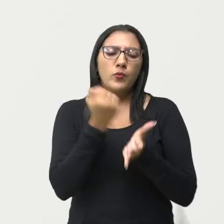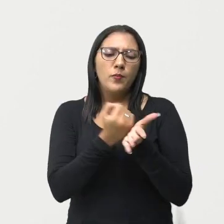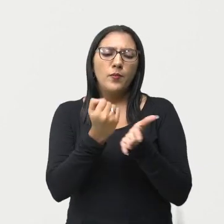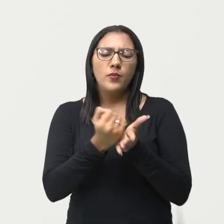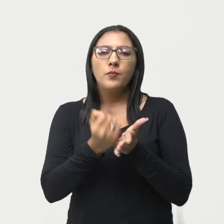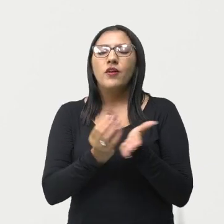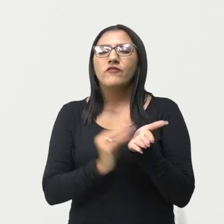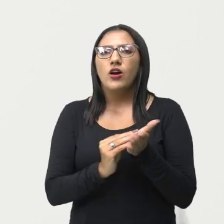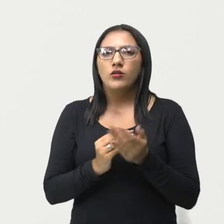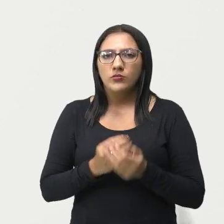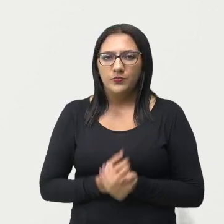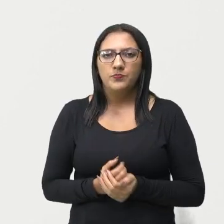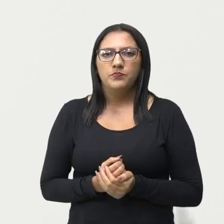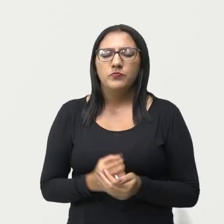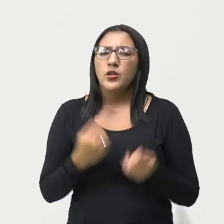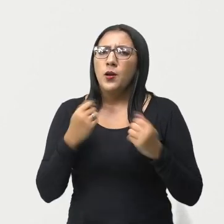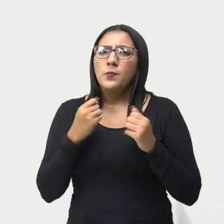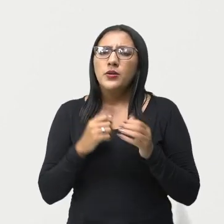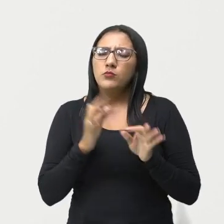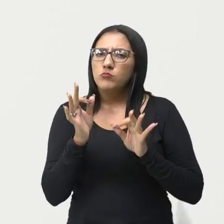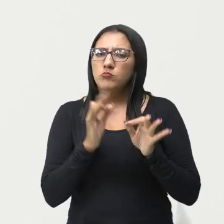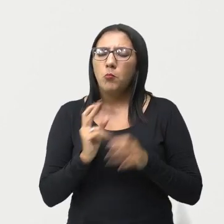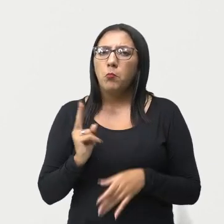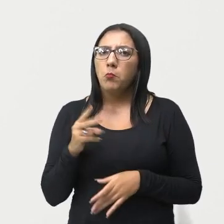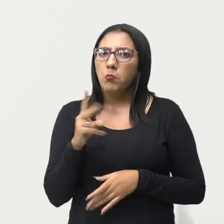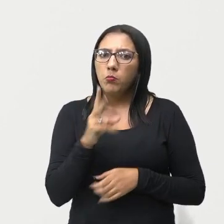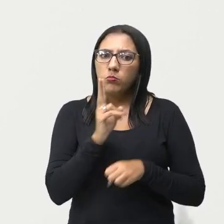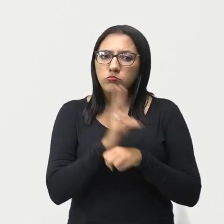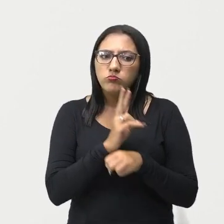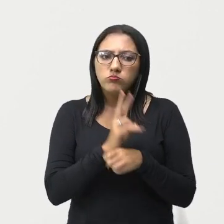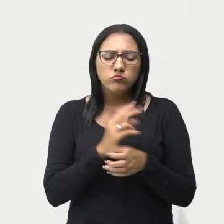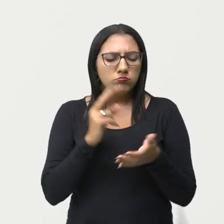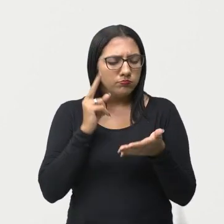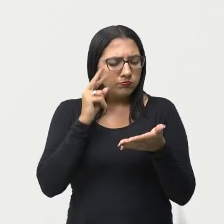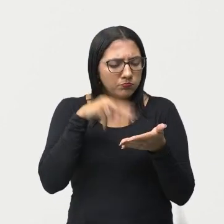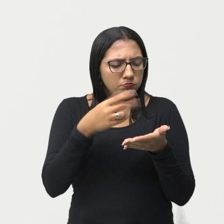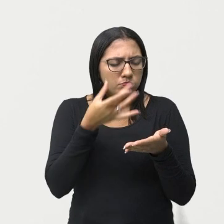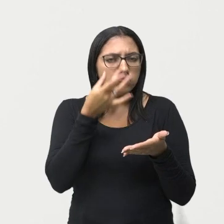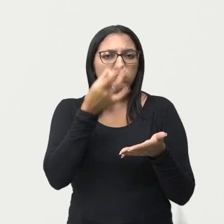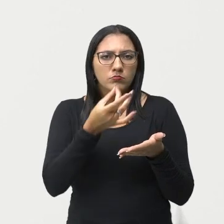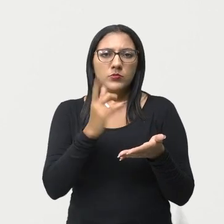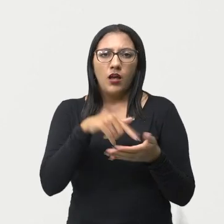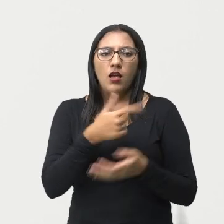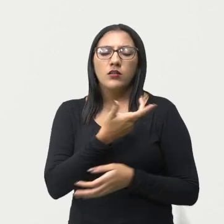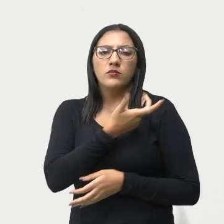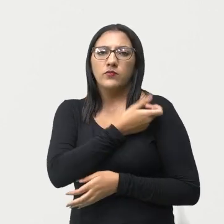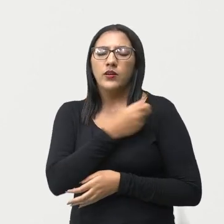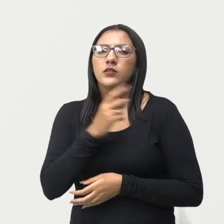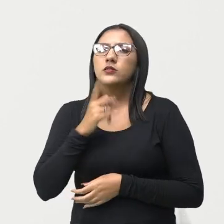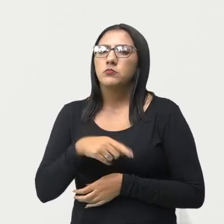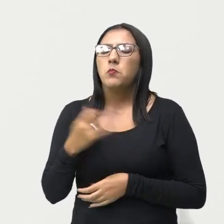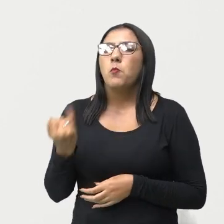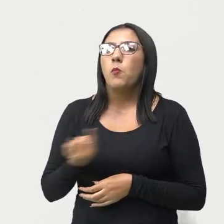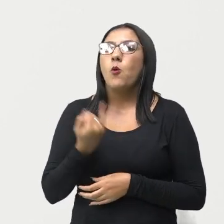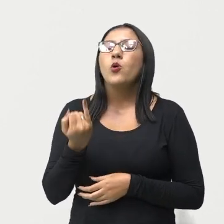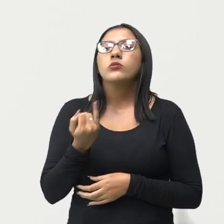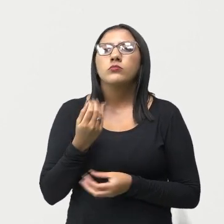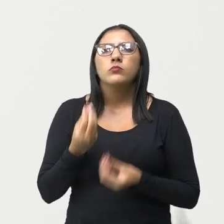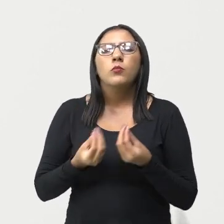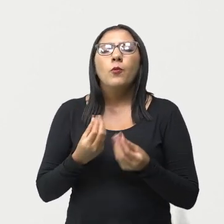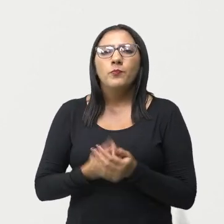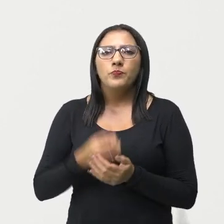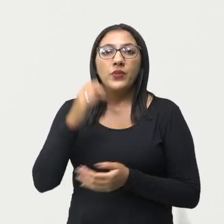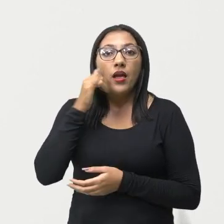necessário manter essa carteirinha sempre em dia, pois as vacinas são importantes para prevenir